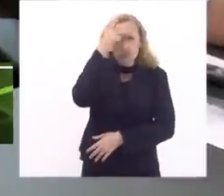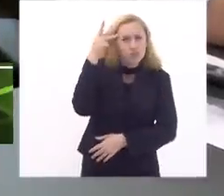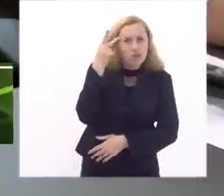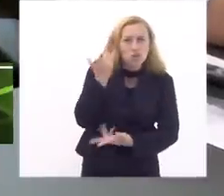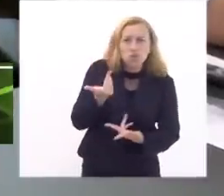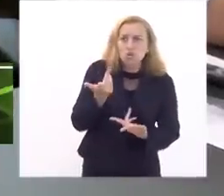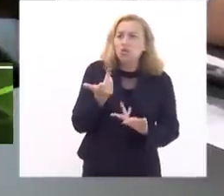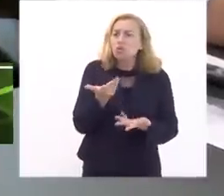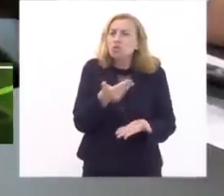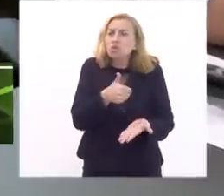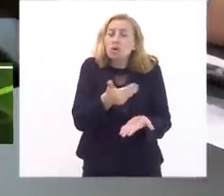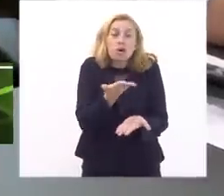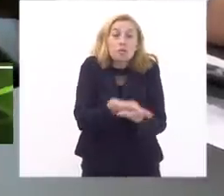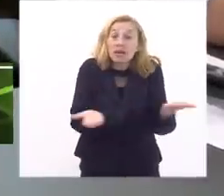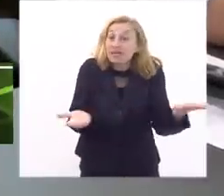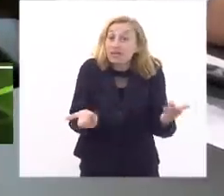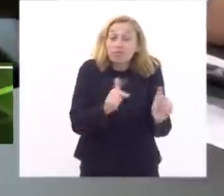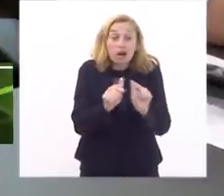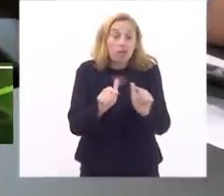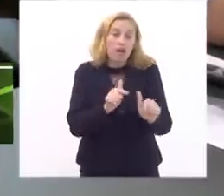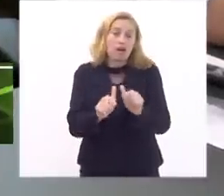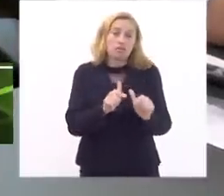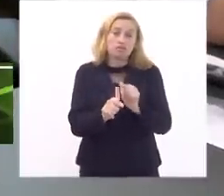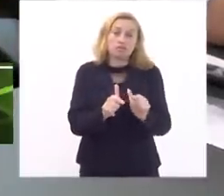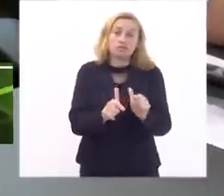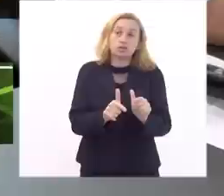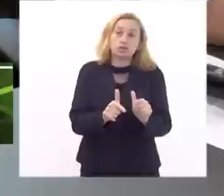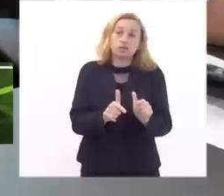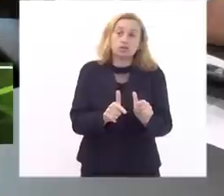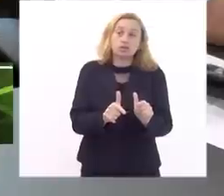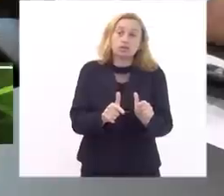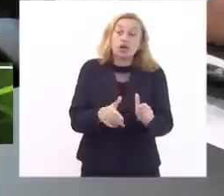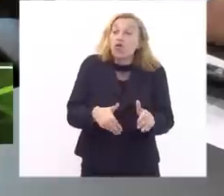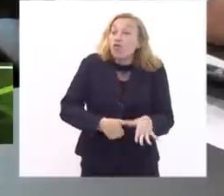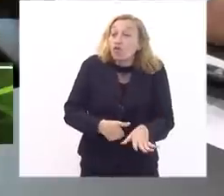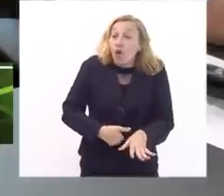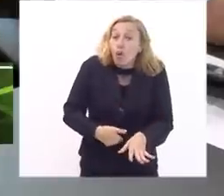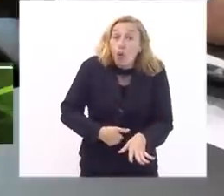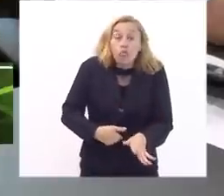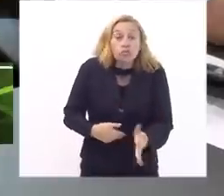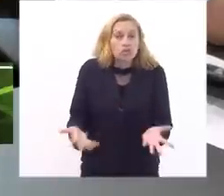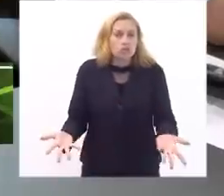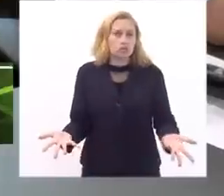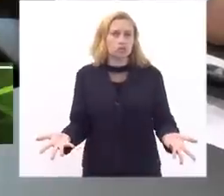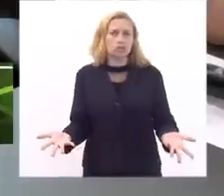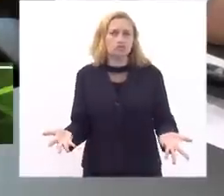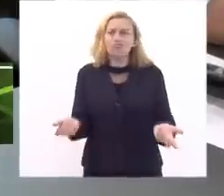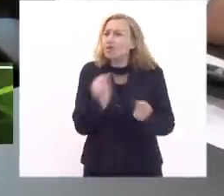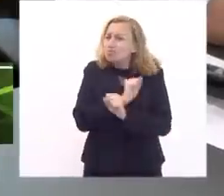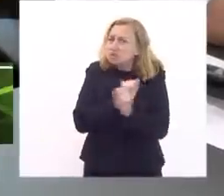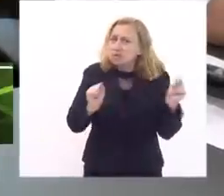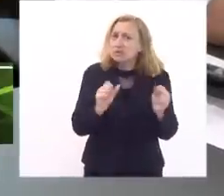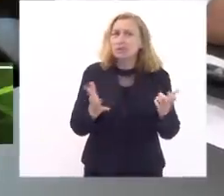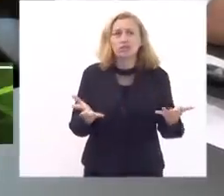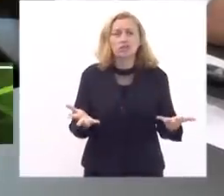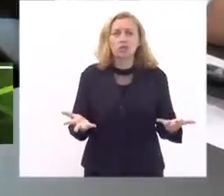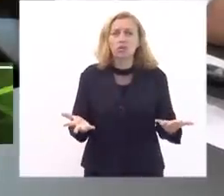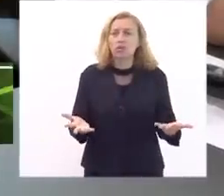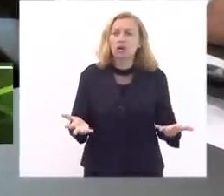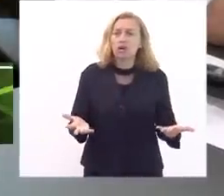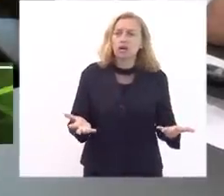estão desempregadas, as pessoas estão passando fome. Não é possível